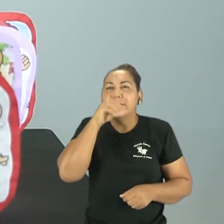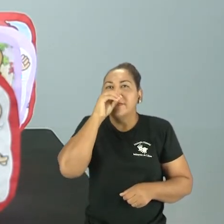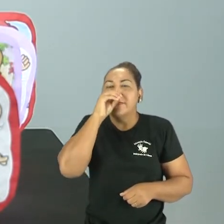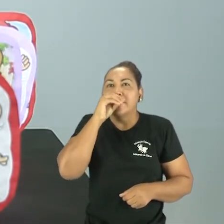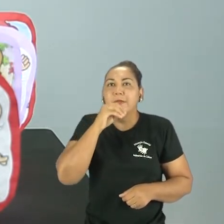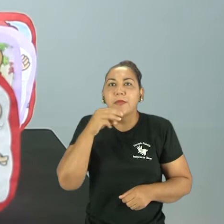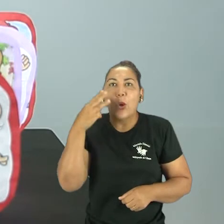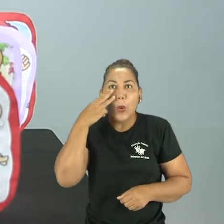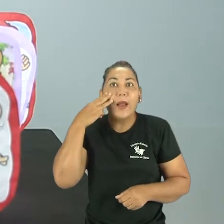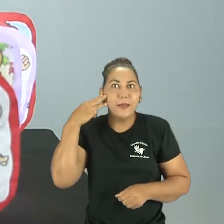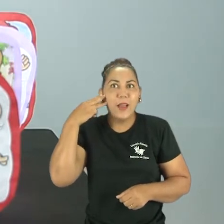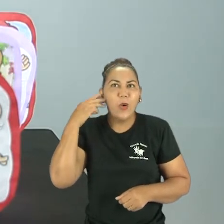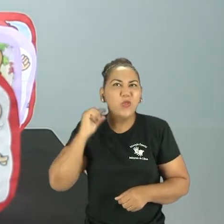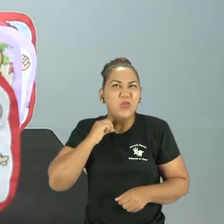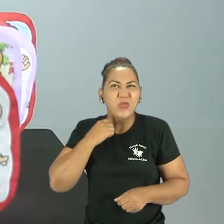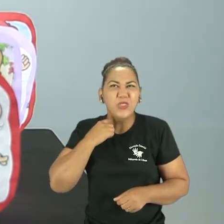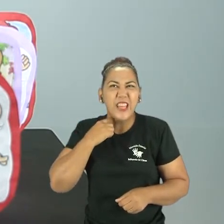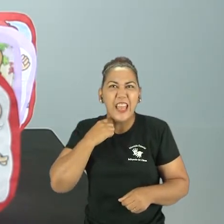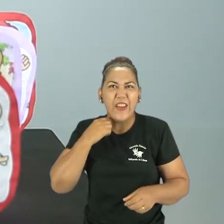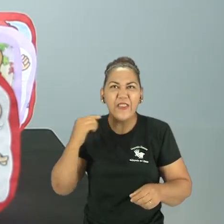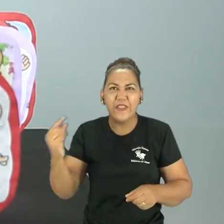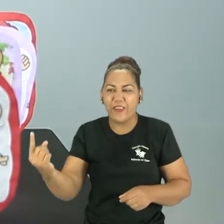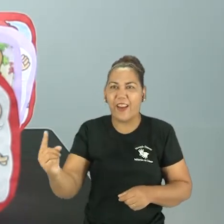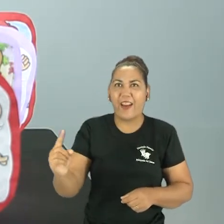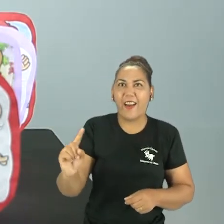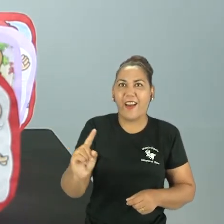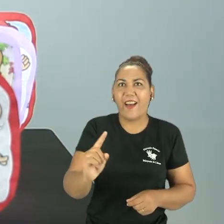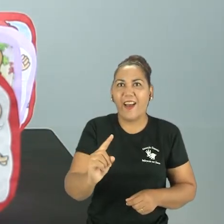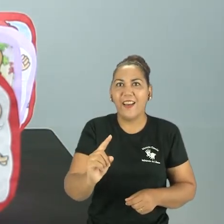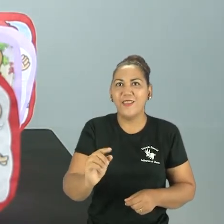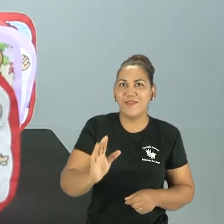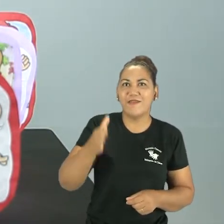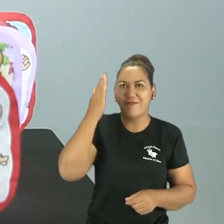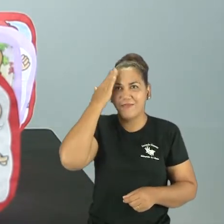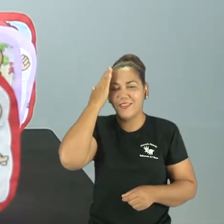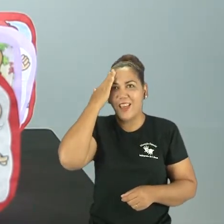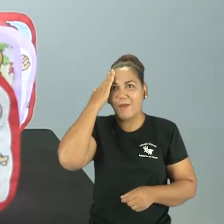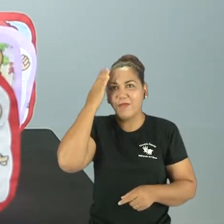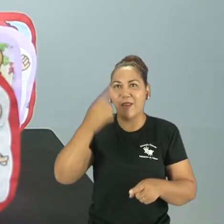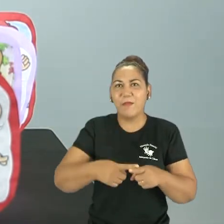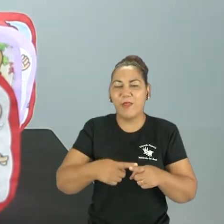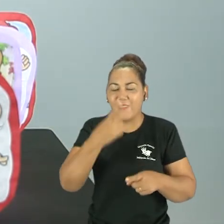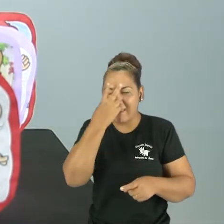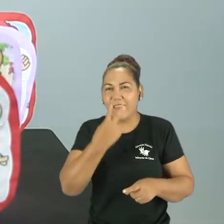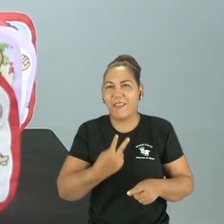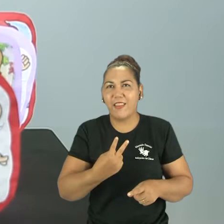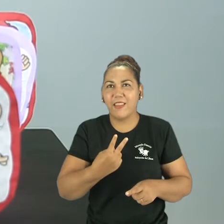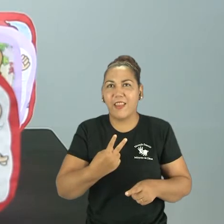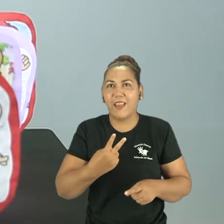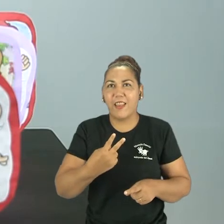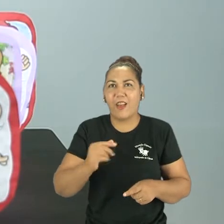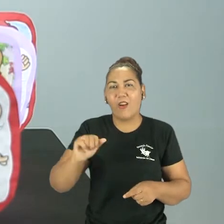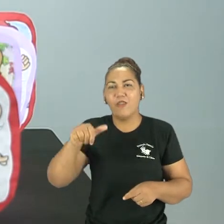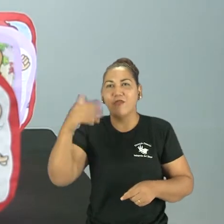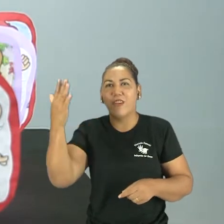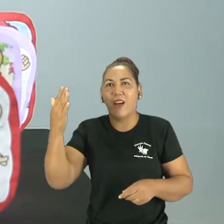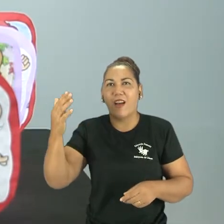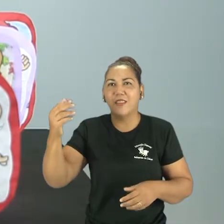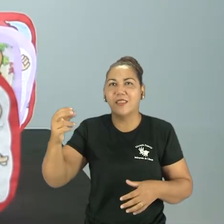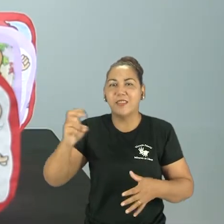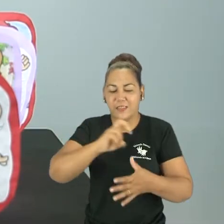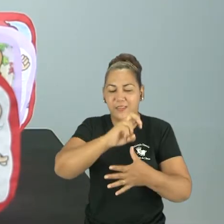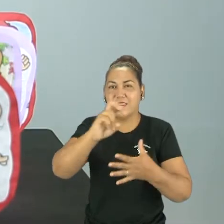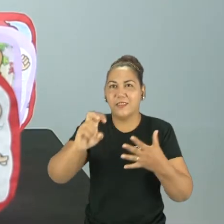já sabe. E a audição dela também é muito boa. Porque como ela não tem a visão, os outros sentidos dela ficam